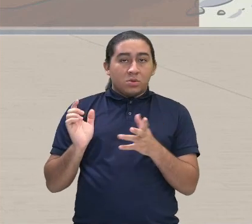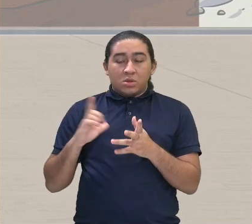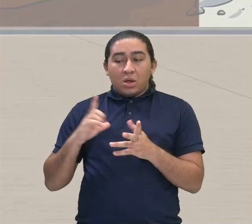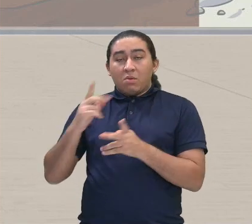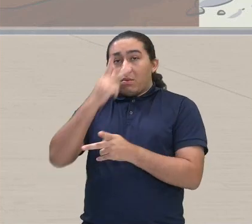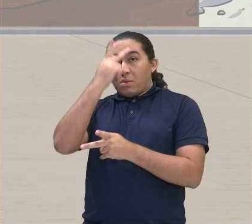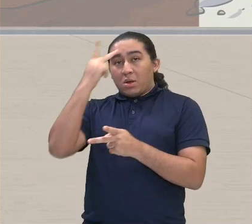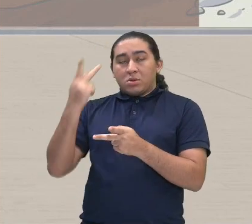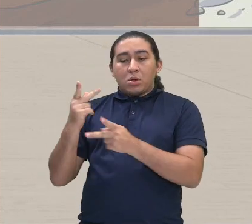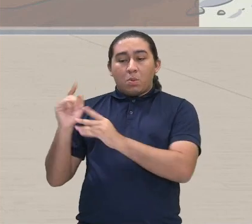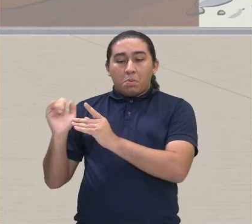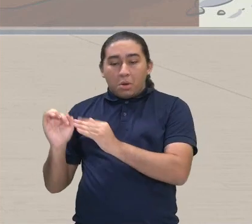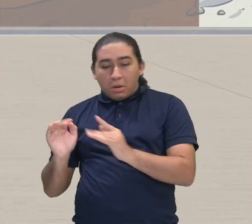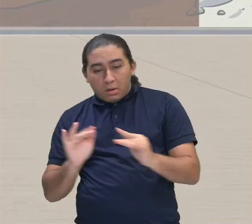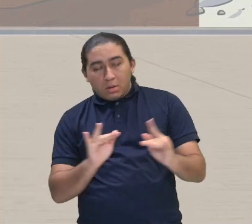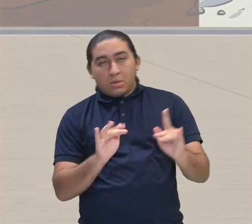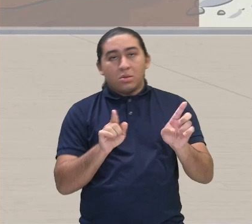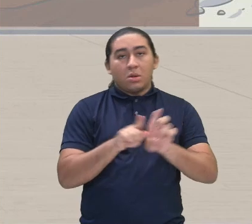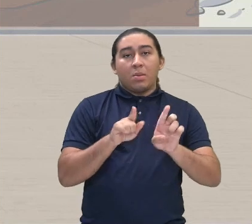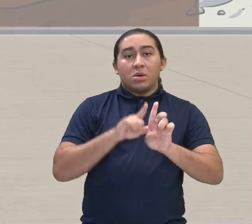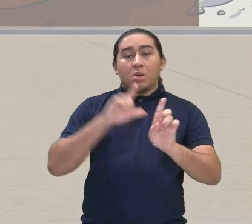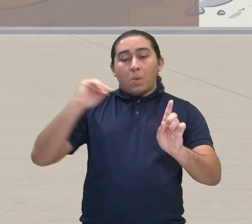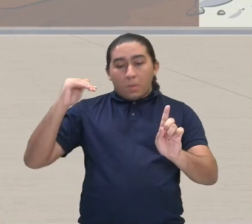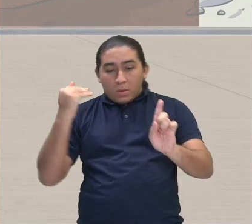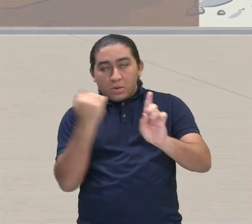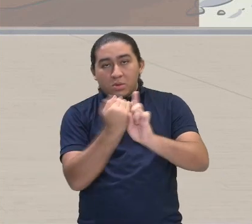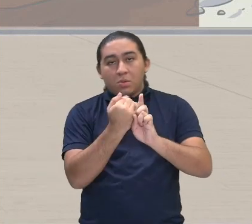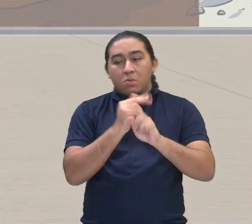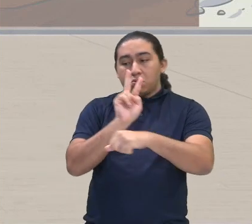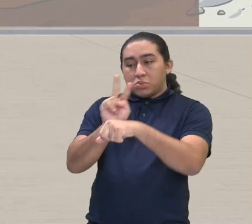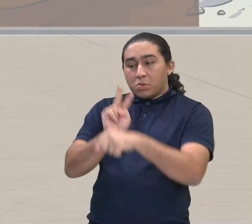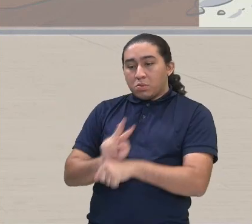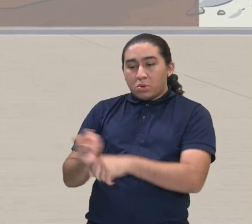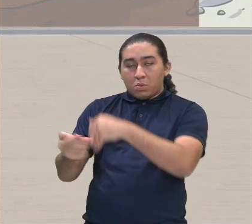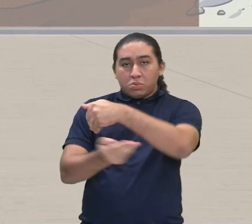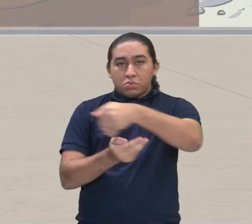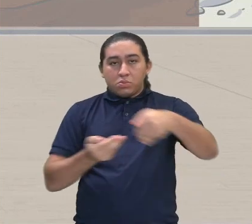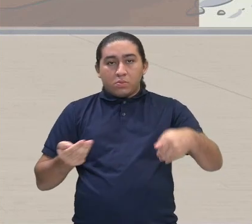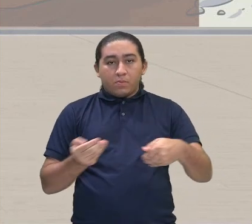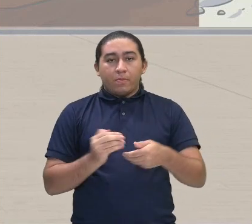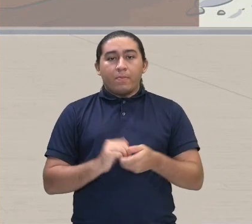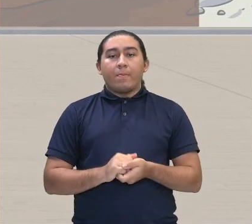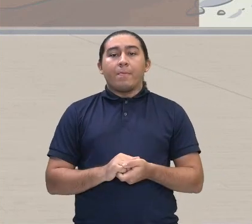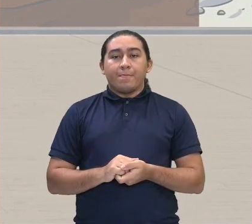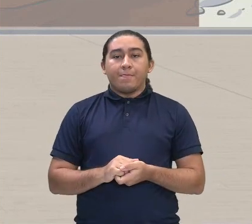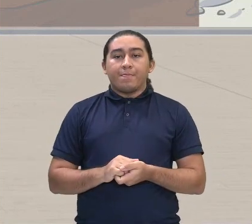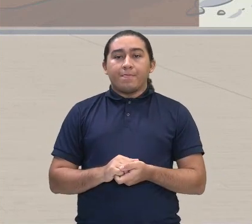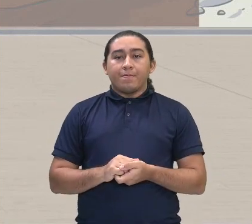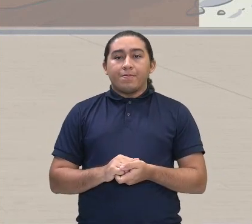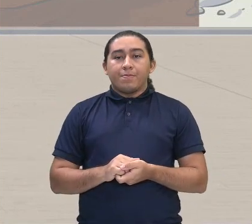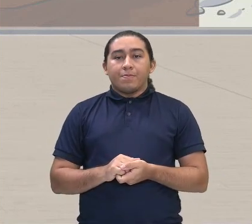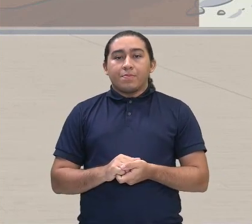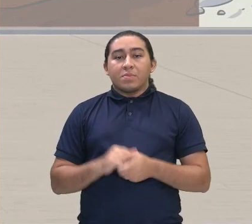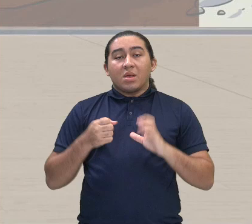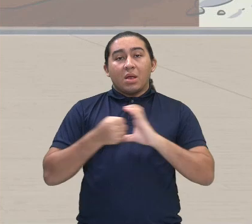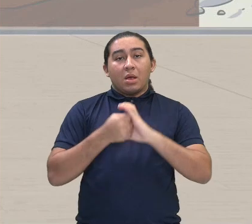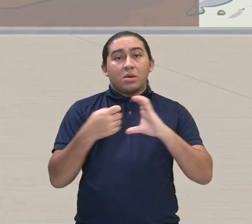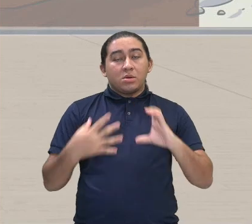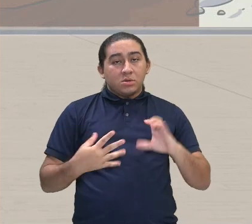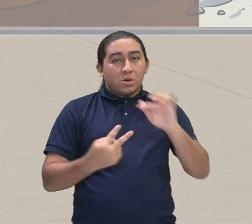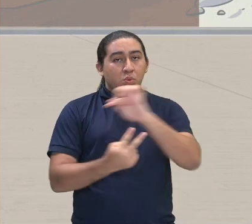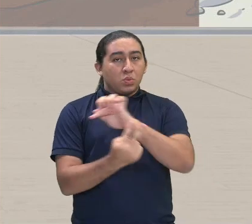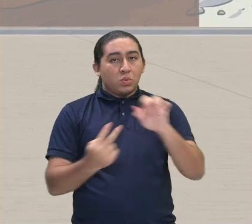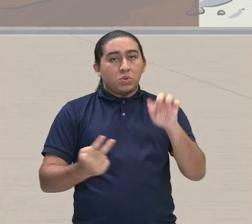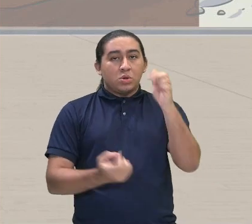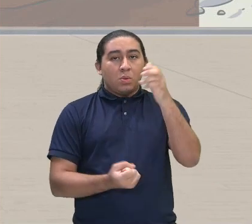troca de juramento de fidelidade e proteção mútua entre eles. Então nós vamos ter a fusão de elementos romanos e germânicos na